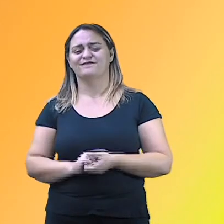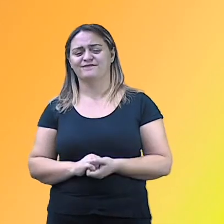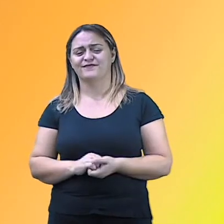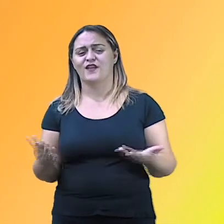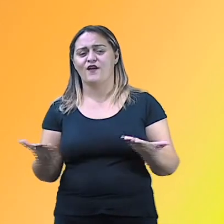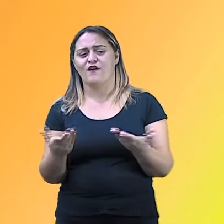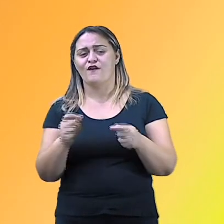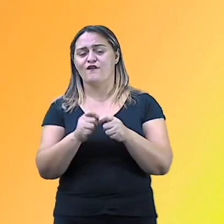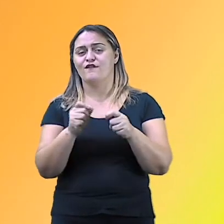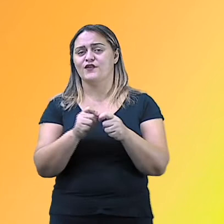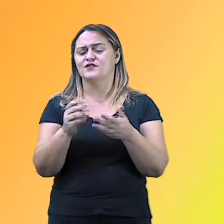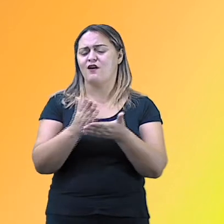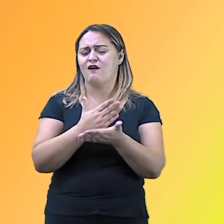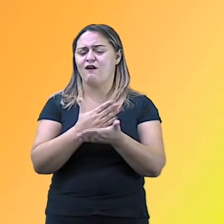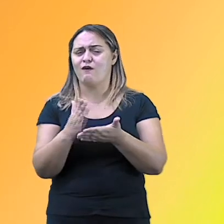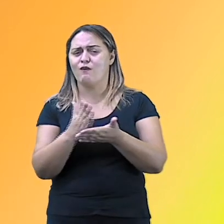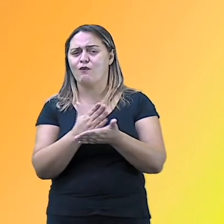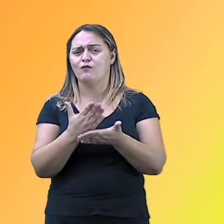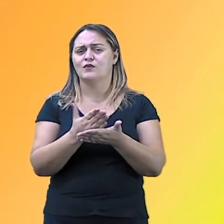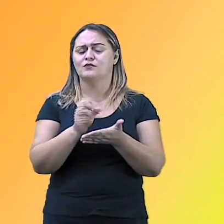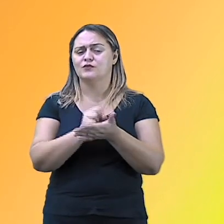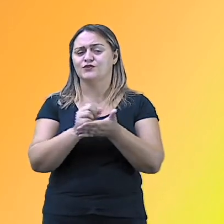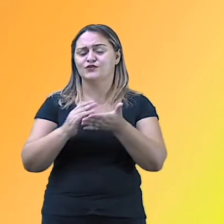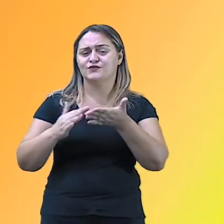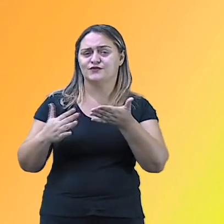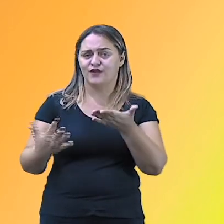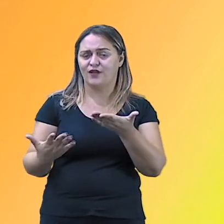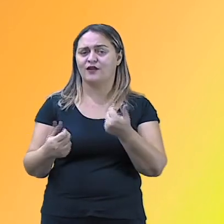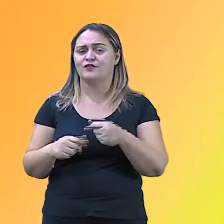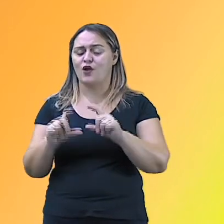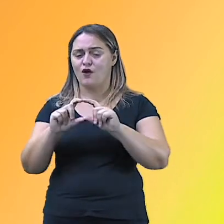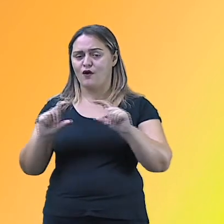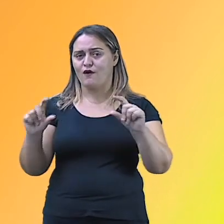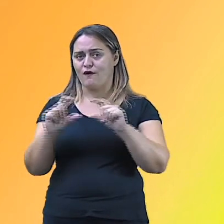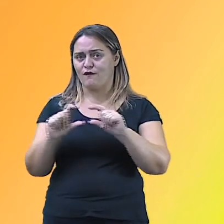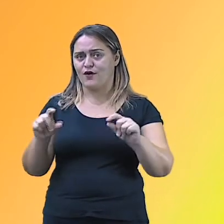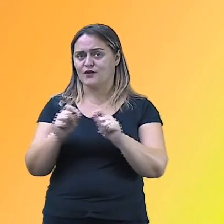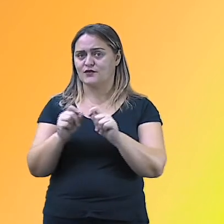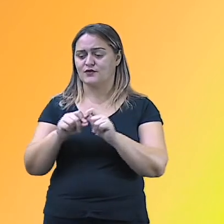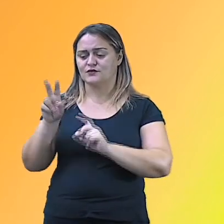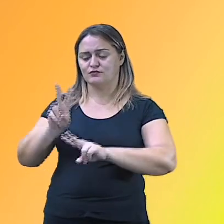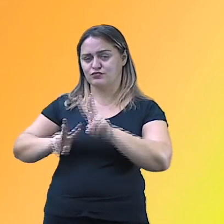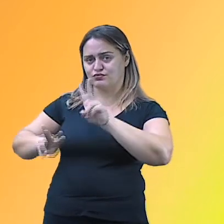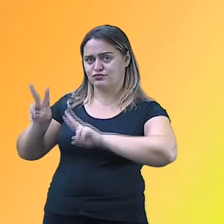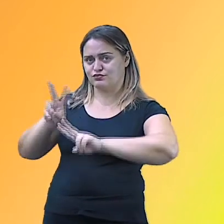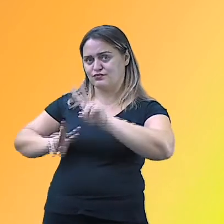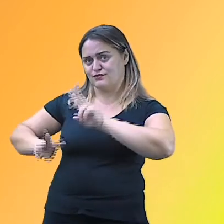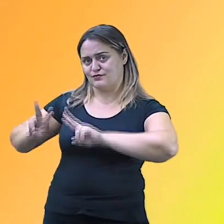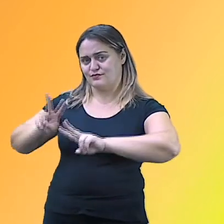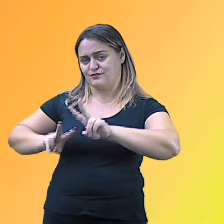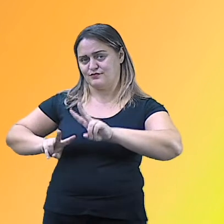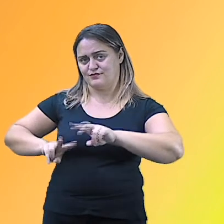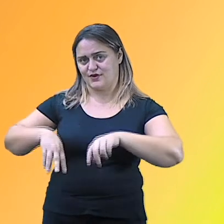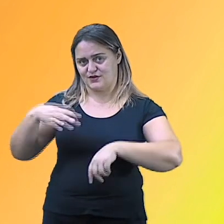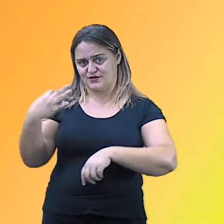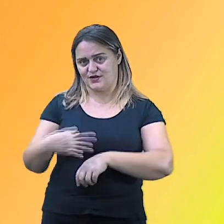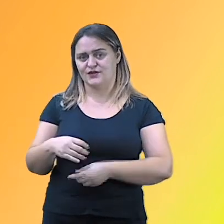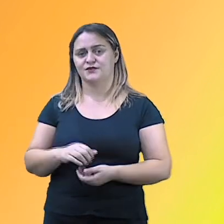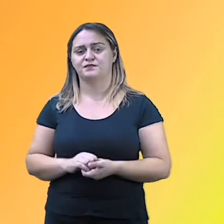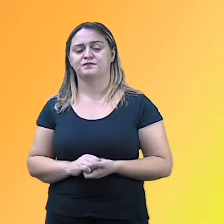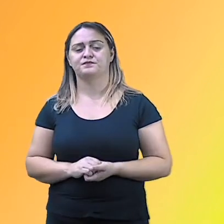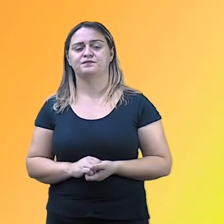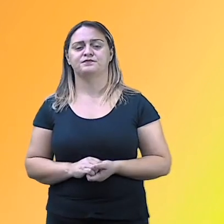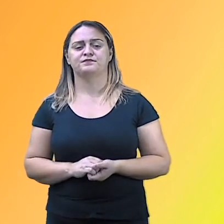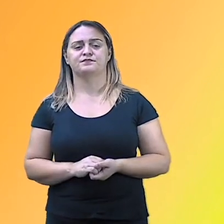Vamos realizar algumas frases aqui e fazer uma análise. Isso, realizar a análise. Então, vamos